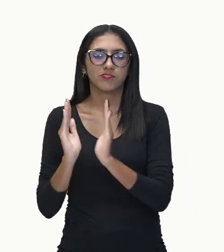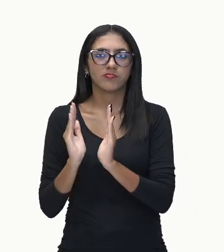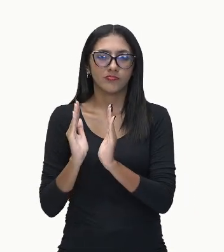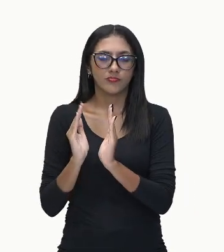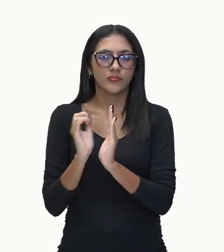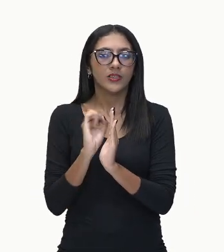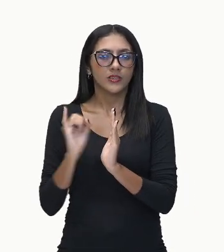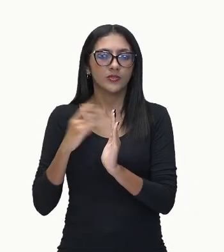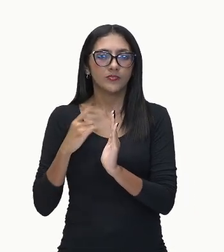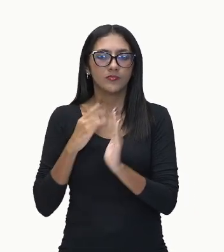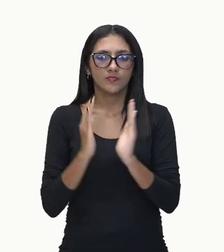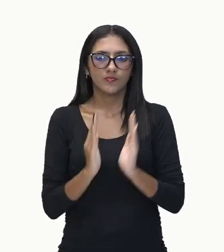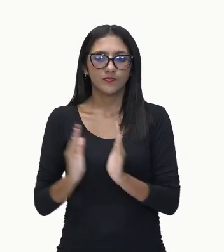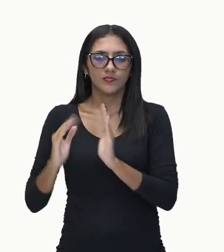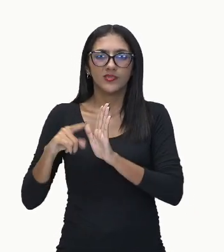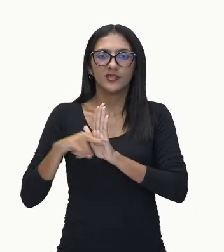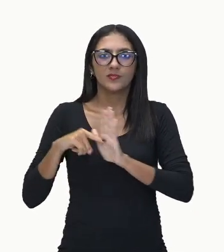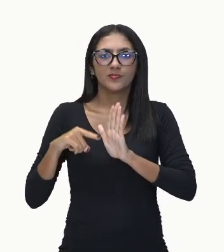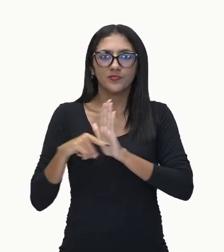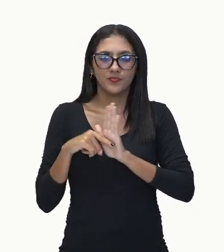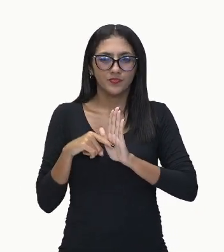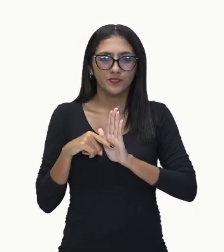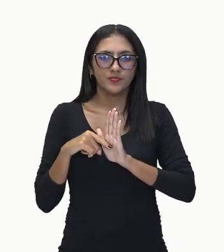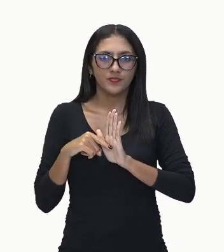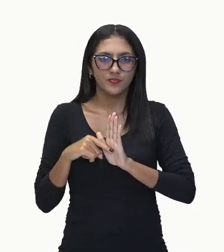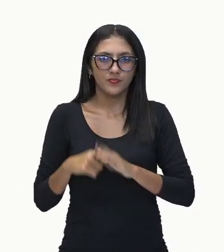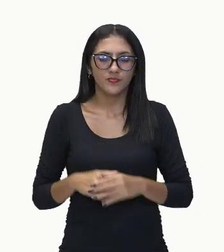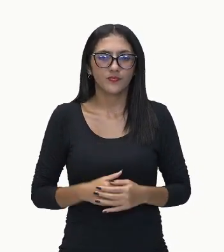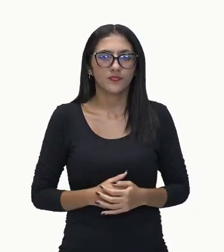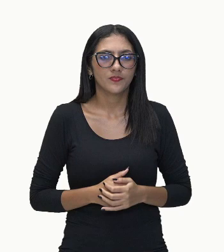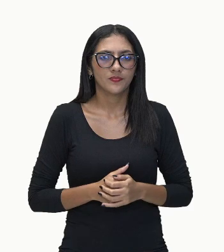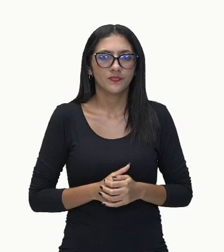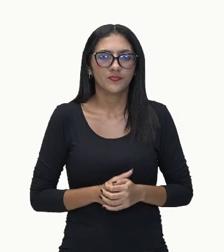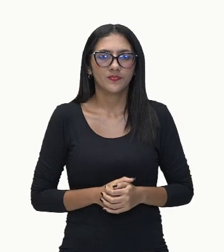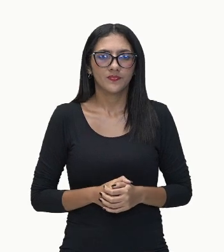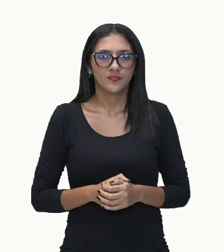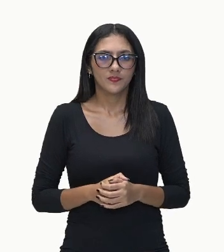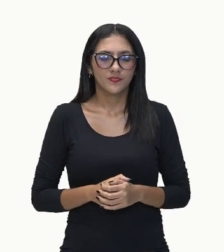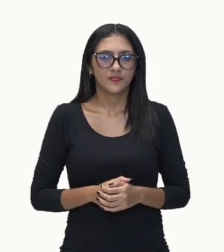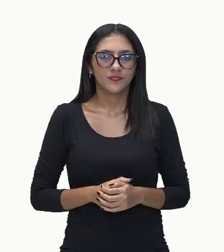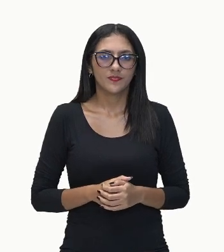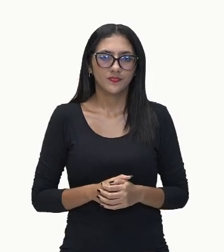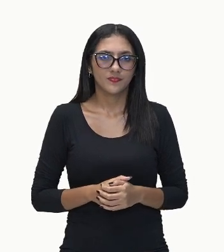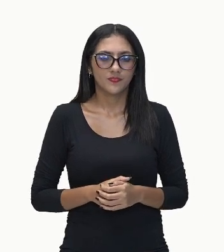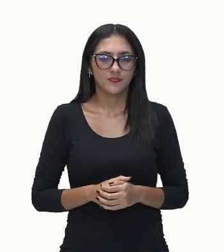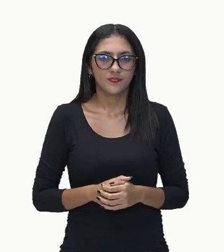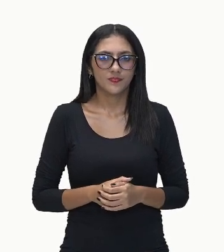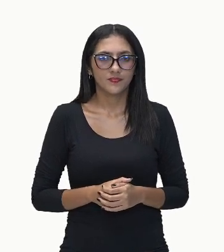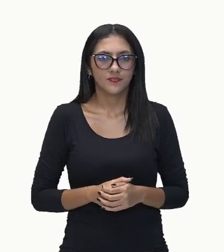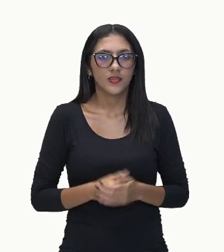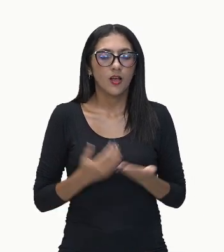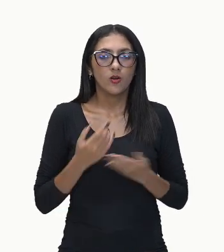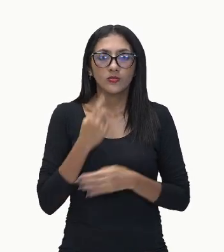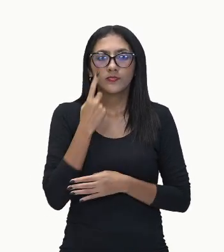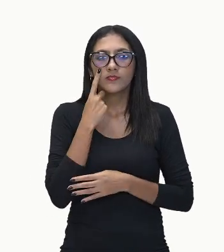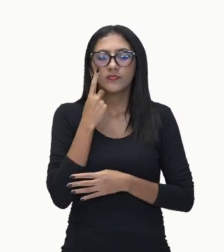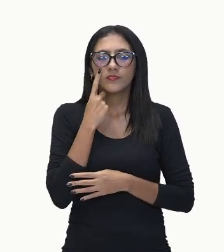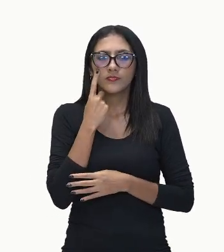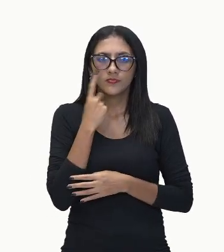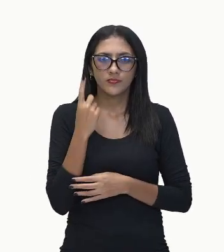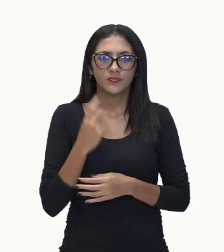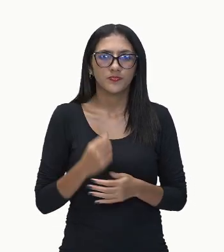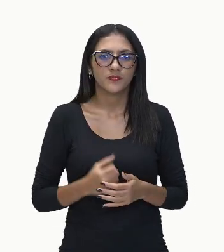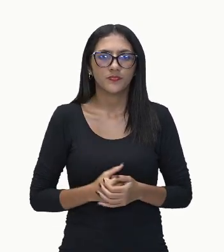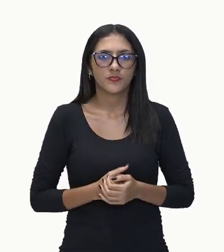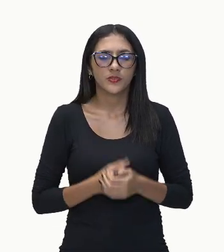se passar para outro lado ele vai passar com o sinal trocado Beleza agora olha para cá ó